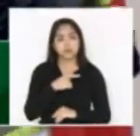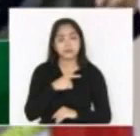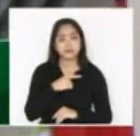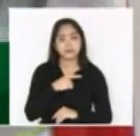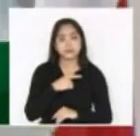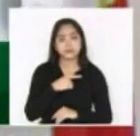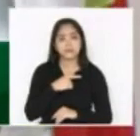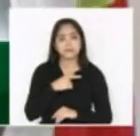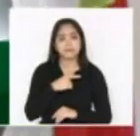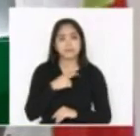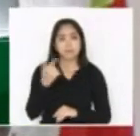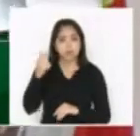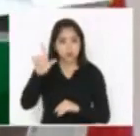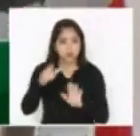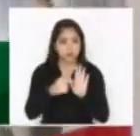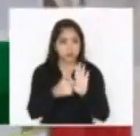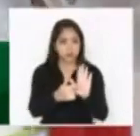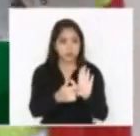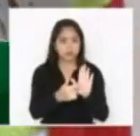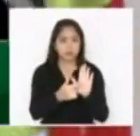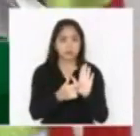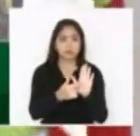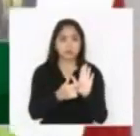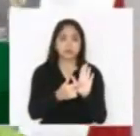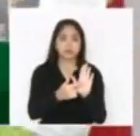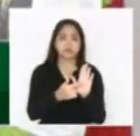a seguinte reportagem.